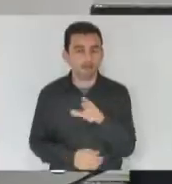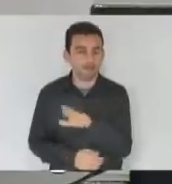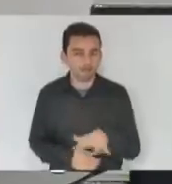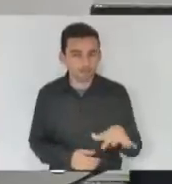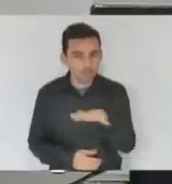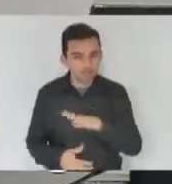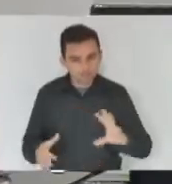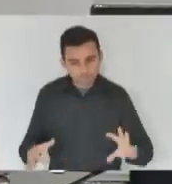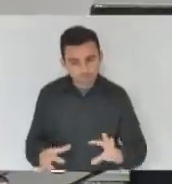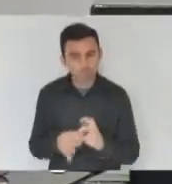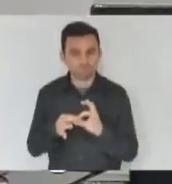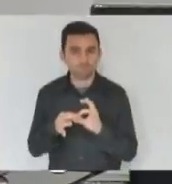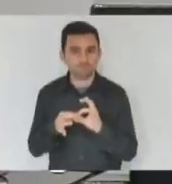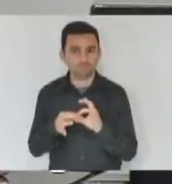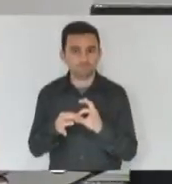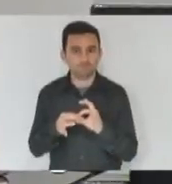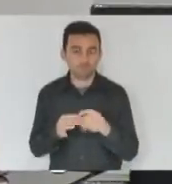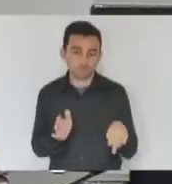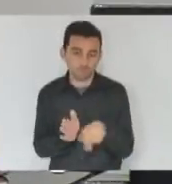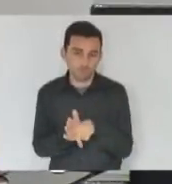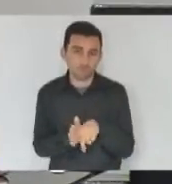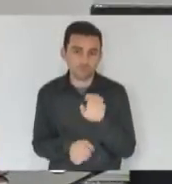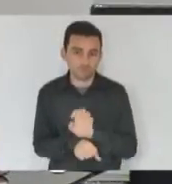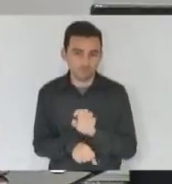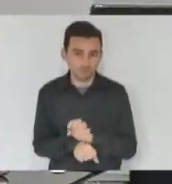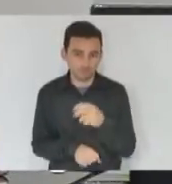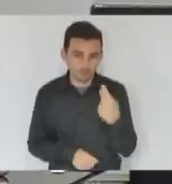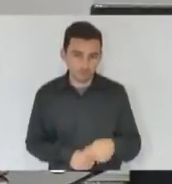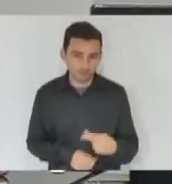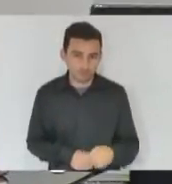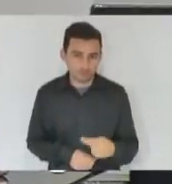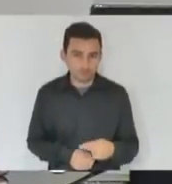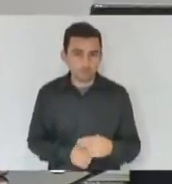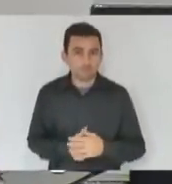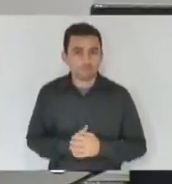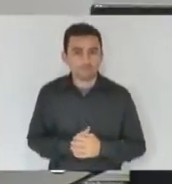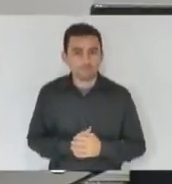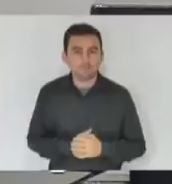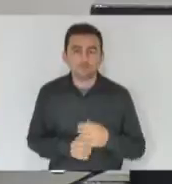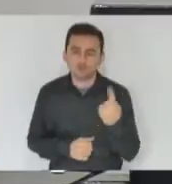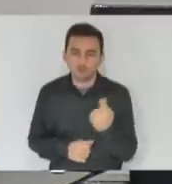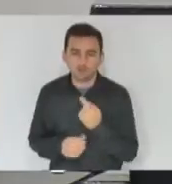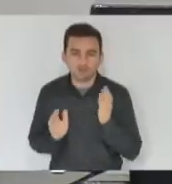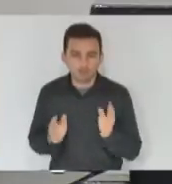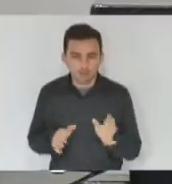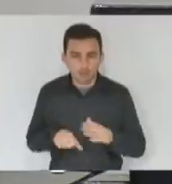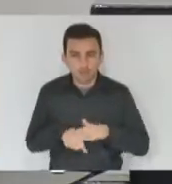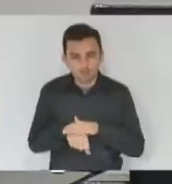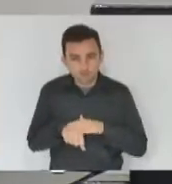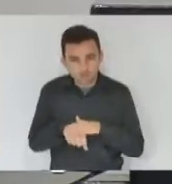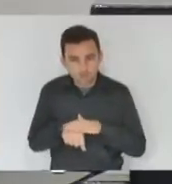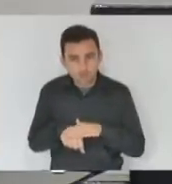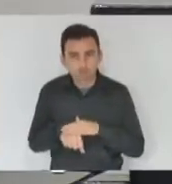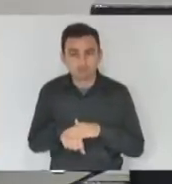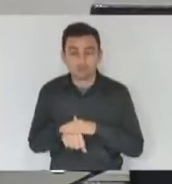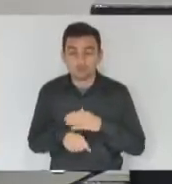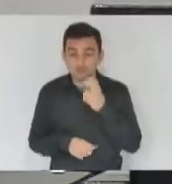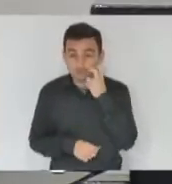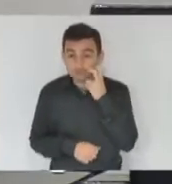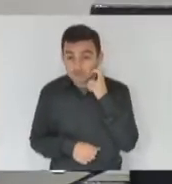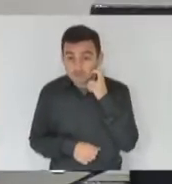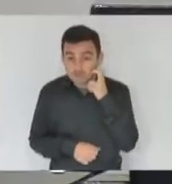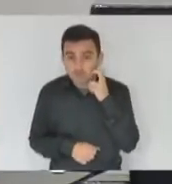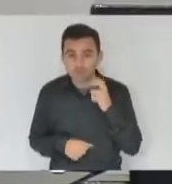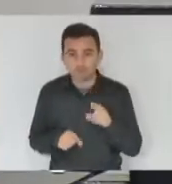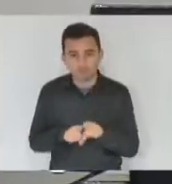integrasse efetivamente ao nosso estado. E nós começamos, deputado Vampiro, e Vossa Excelência, que também foi secretário